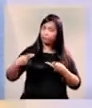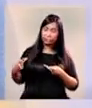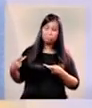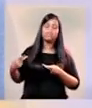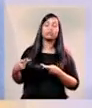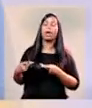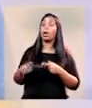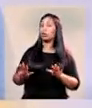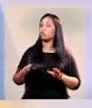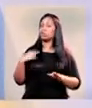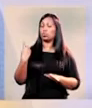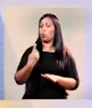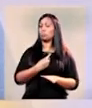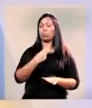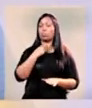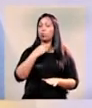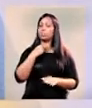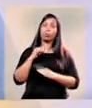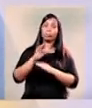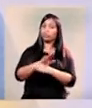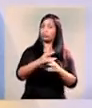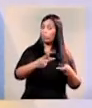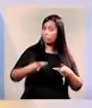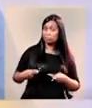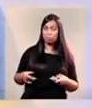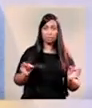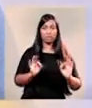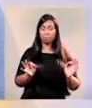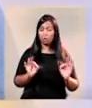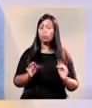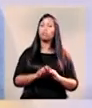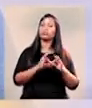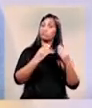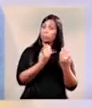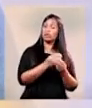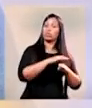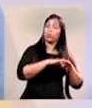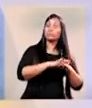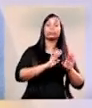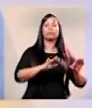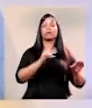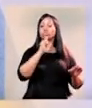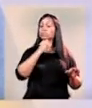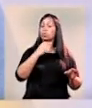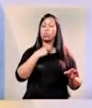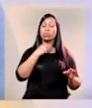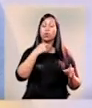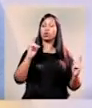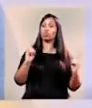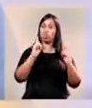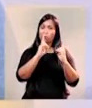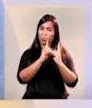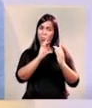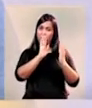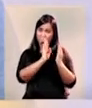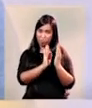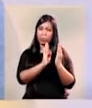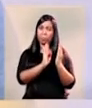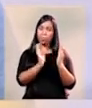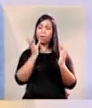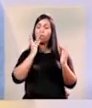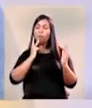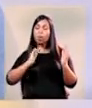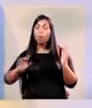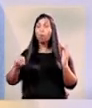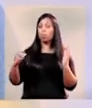e nós não podemos promover isso, né? Nós até buscamos essa família, mas não promovemos o contato com a criança ou